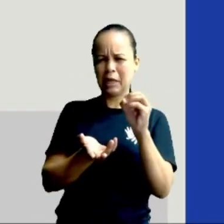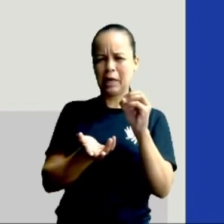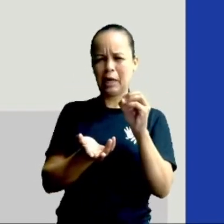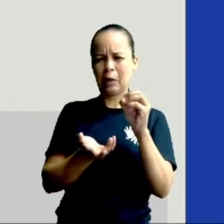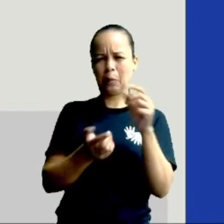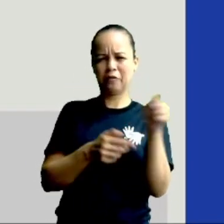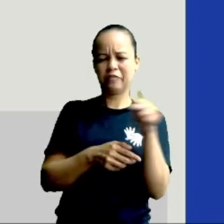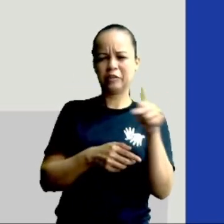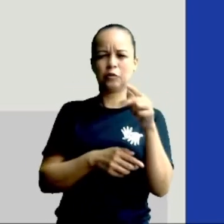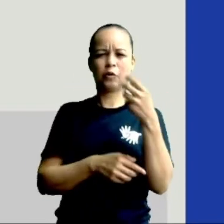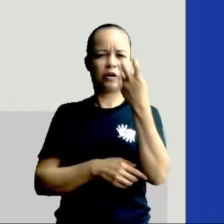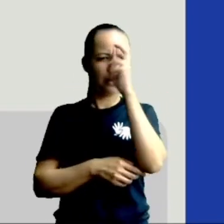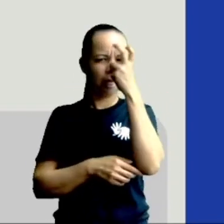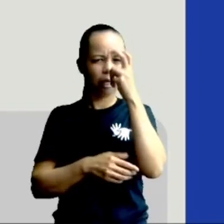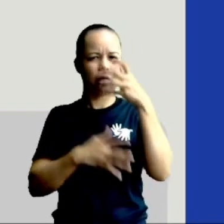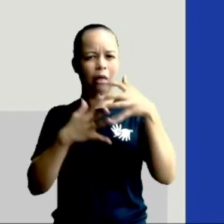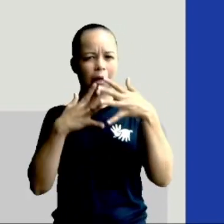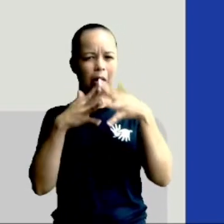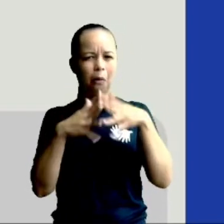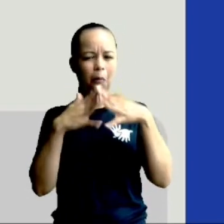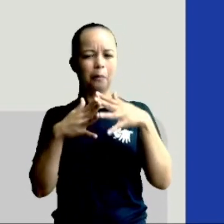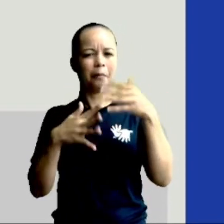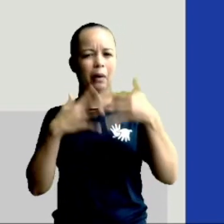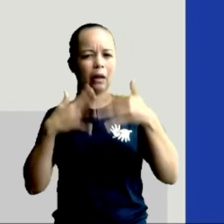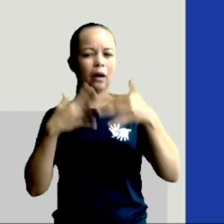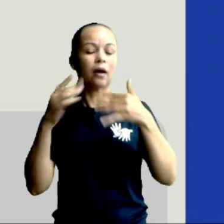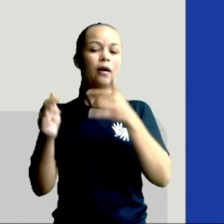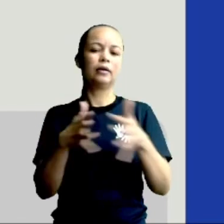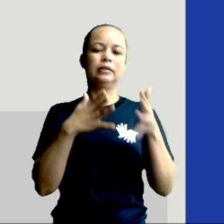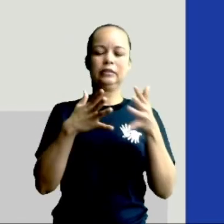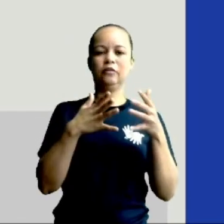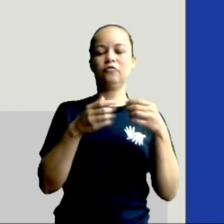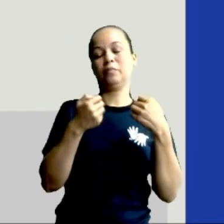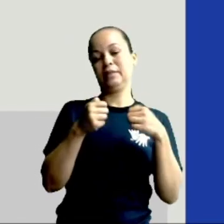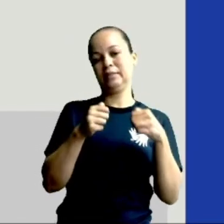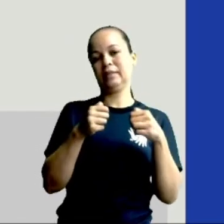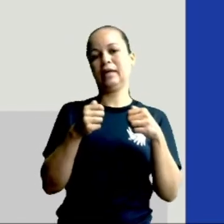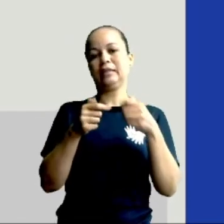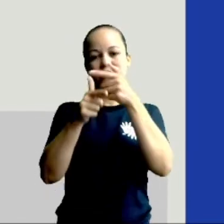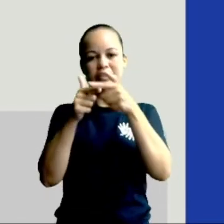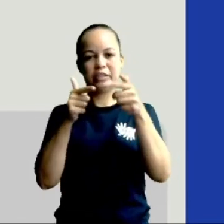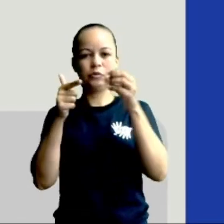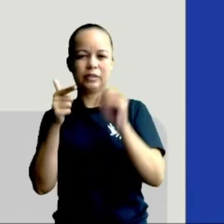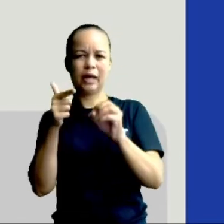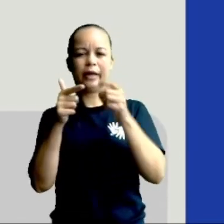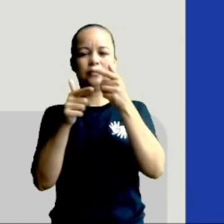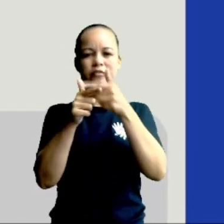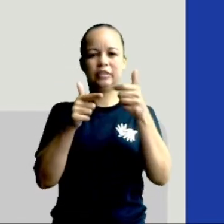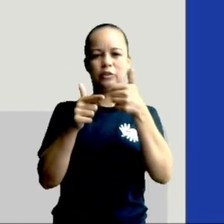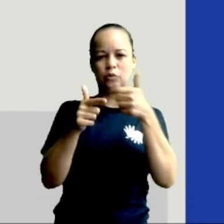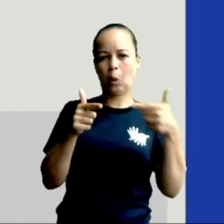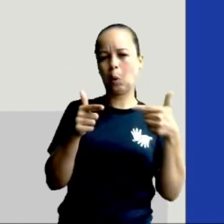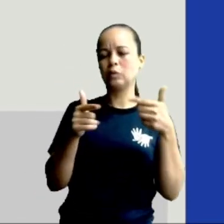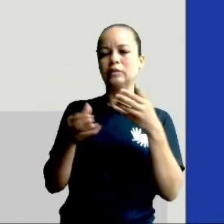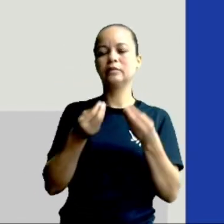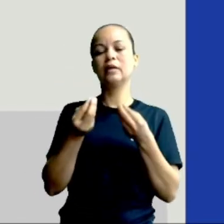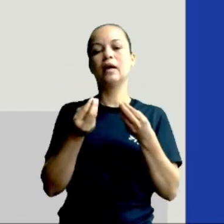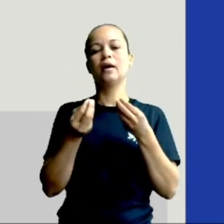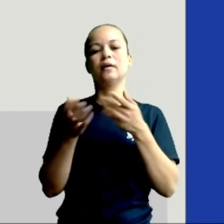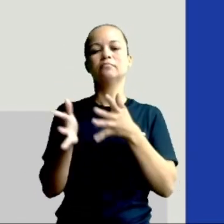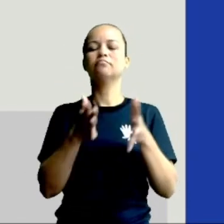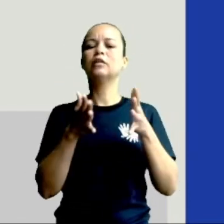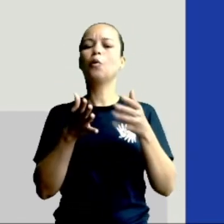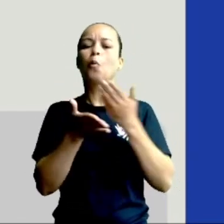pouquinho, porque eu vou ter que dividir o 0, né? Dividir o 12. Calma aí, porque na divisão eu inicio pelo